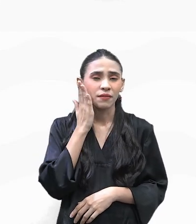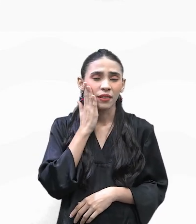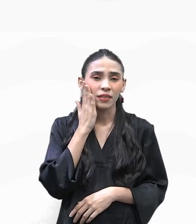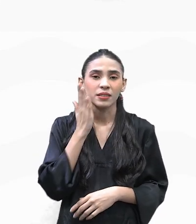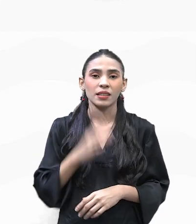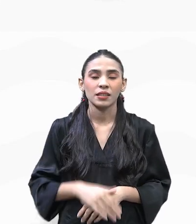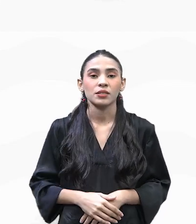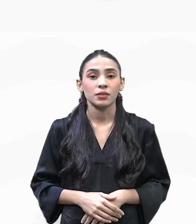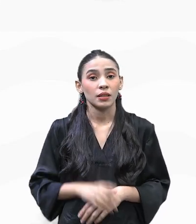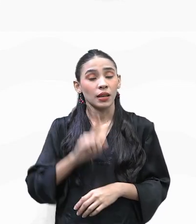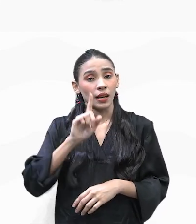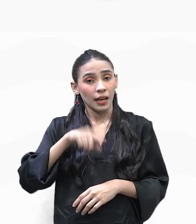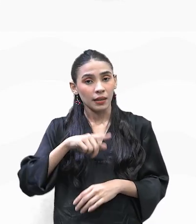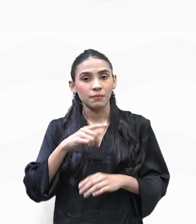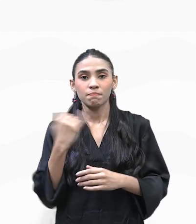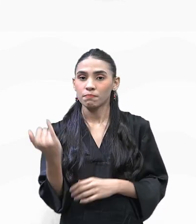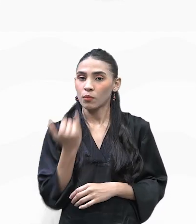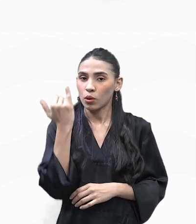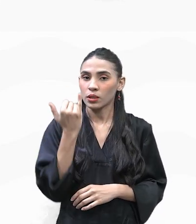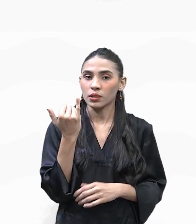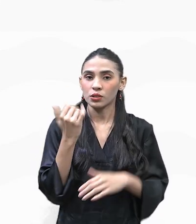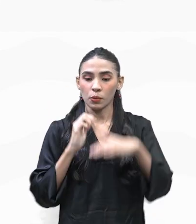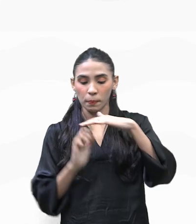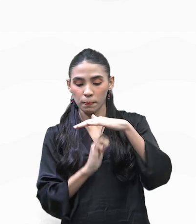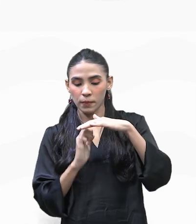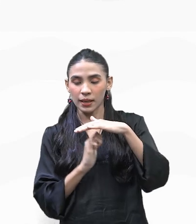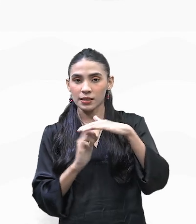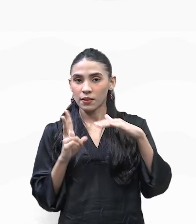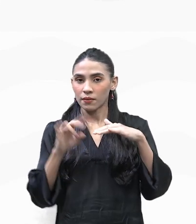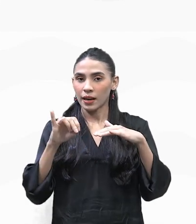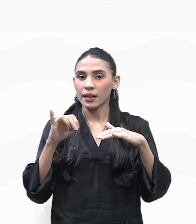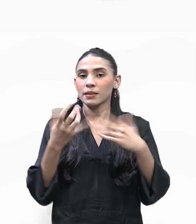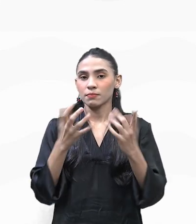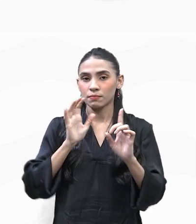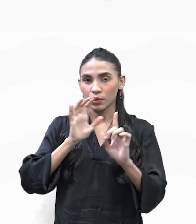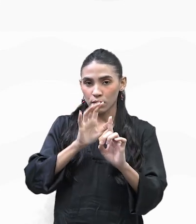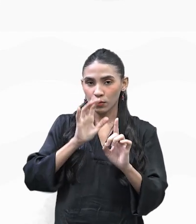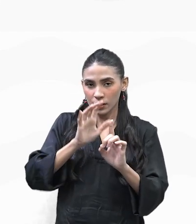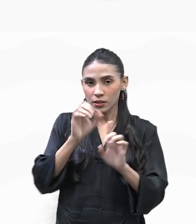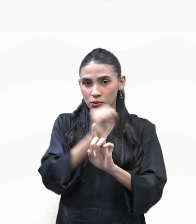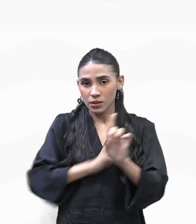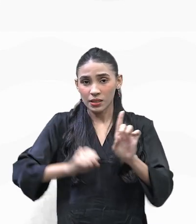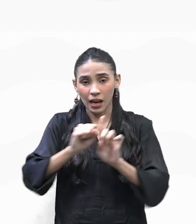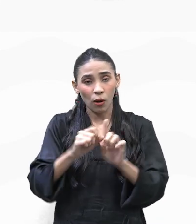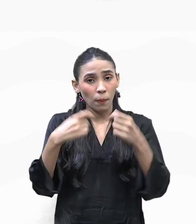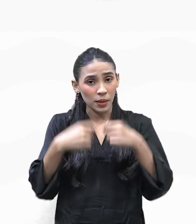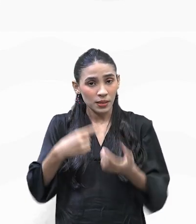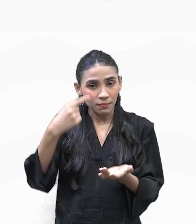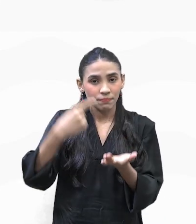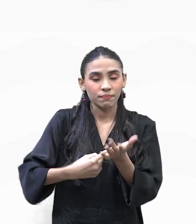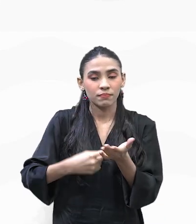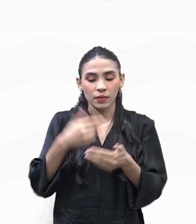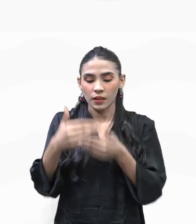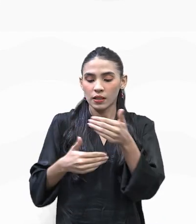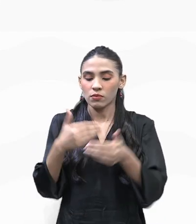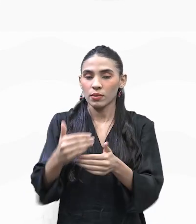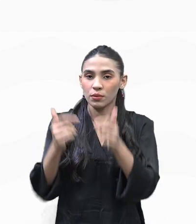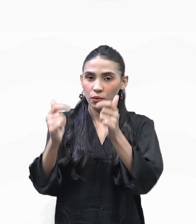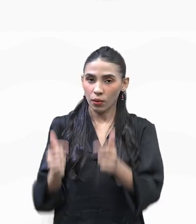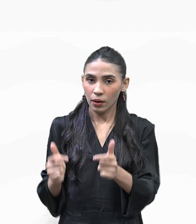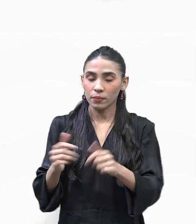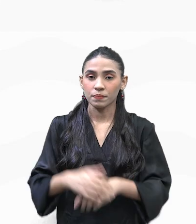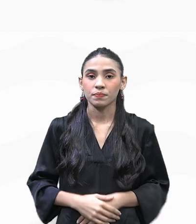importante que uma empresa que vai ter esse impacto social tem que focar, né? O compromisso com o desenvolvimento do